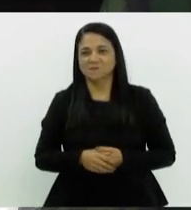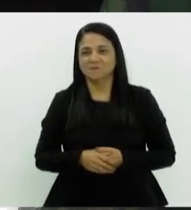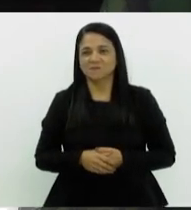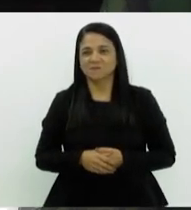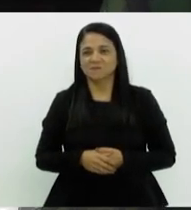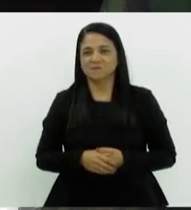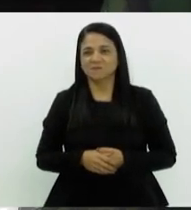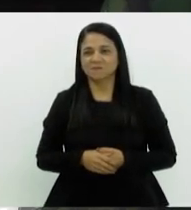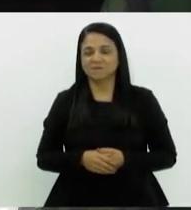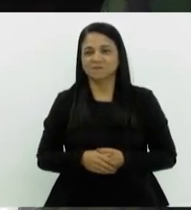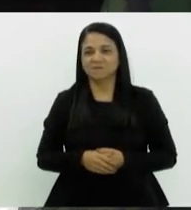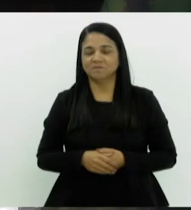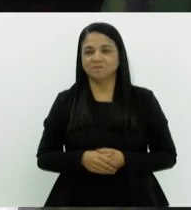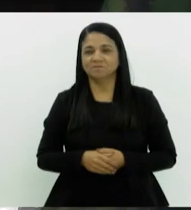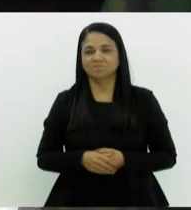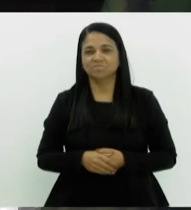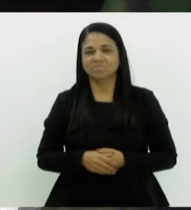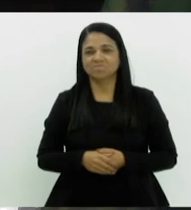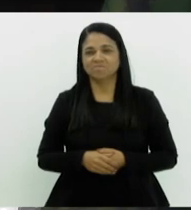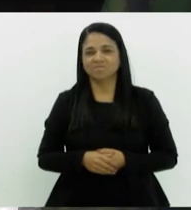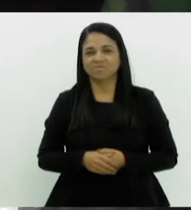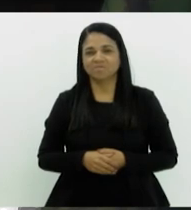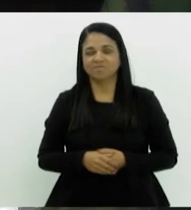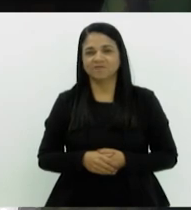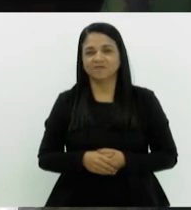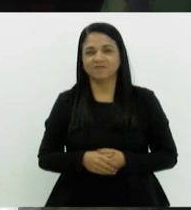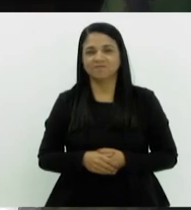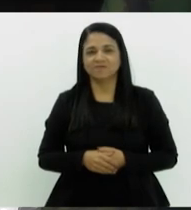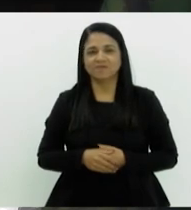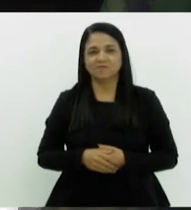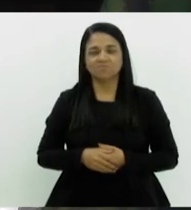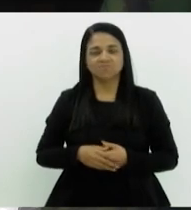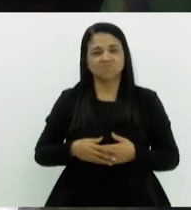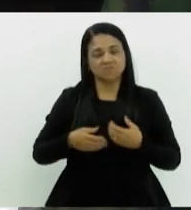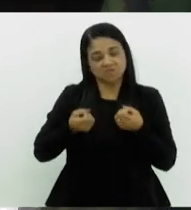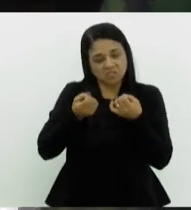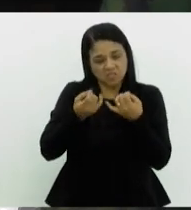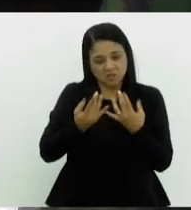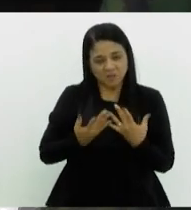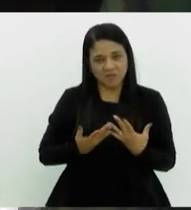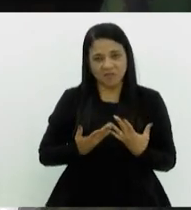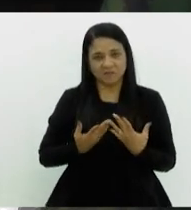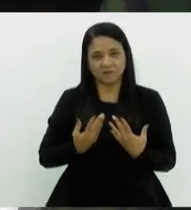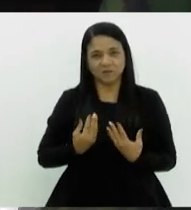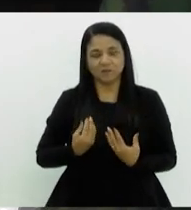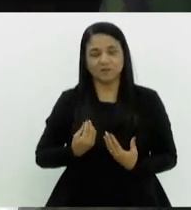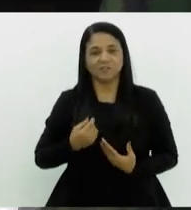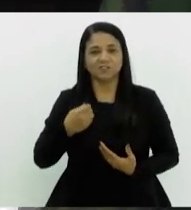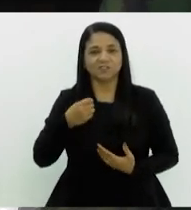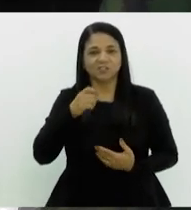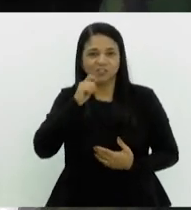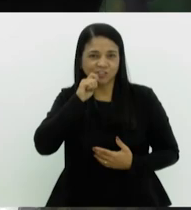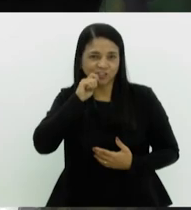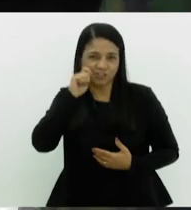E falar sobre Tiradentes ou sobre, enfim,